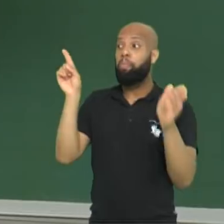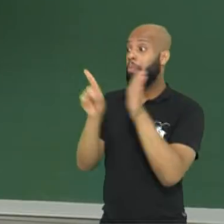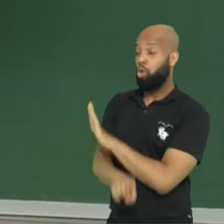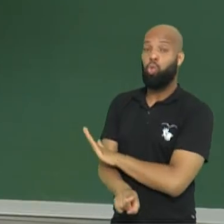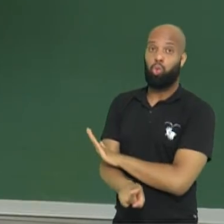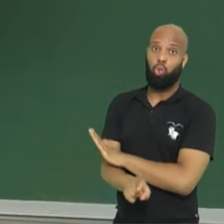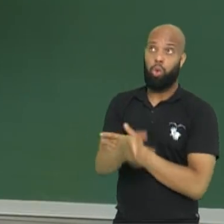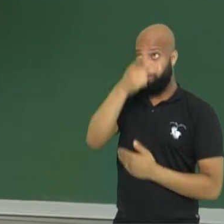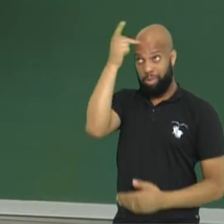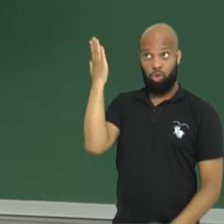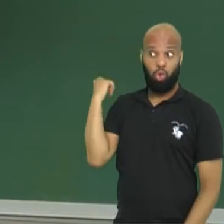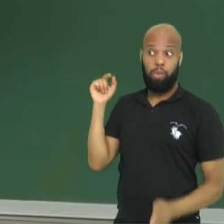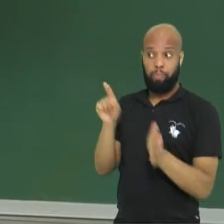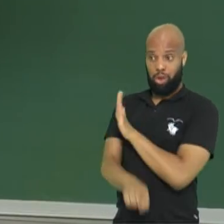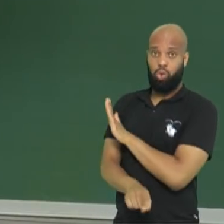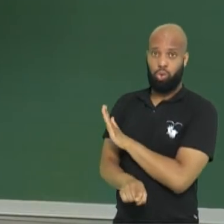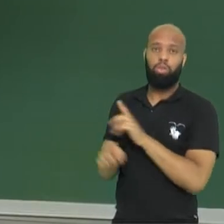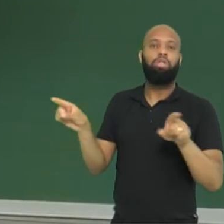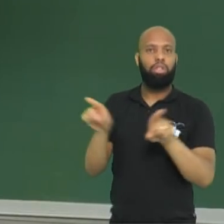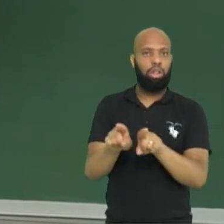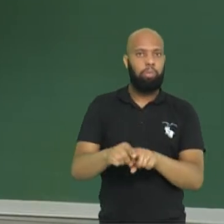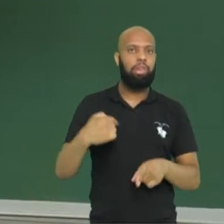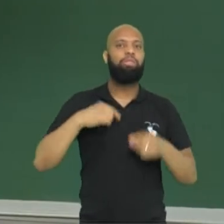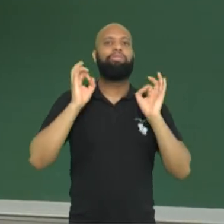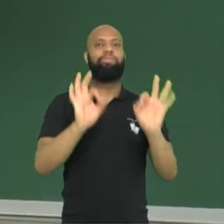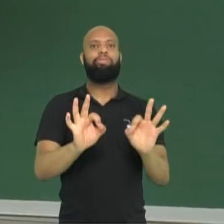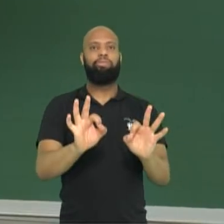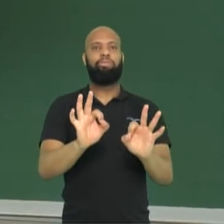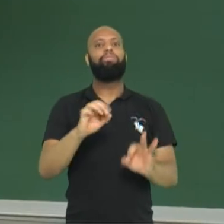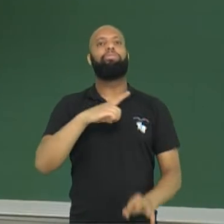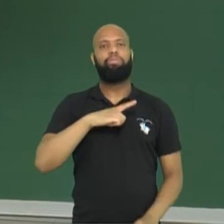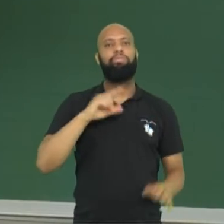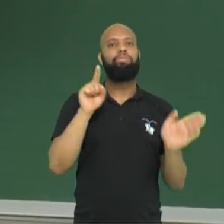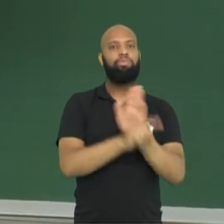perguntou, né? Então, também eu tenho certeza